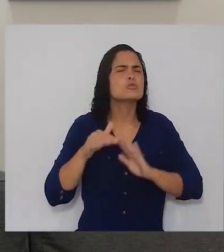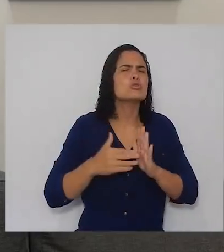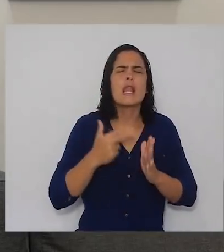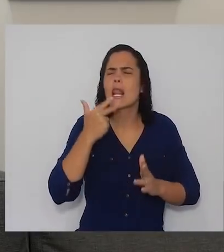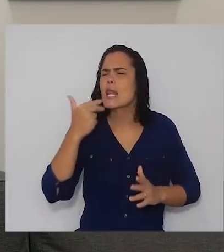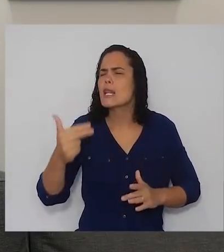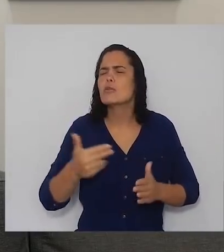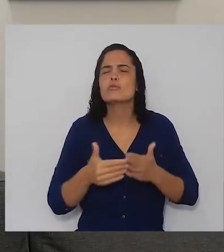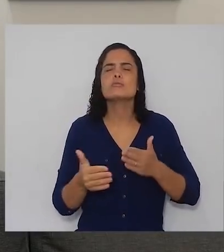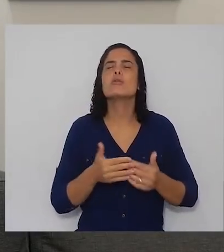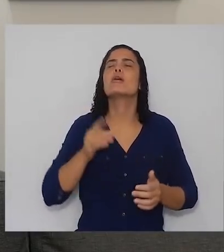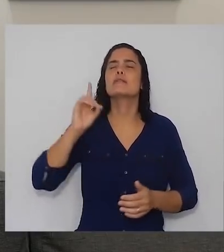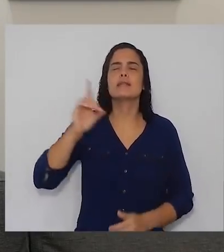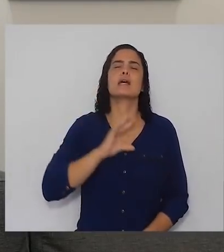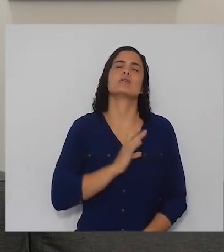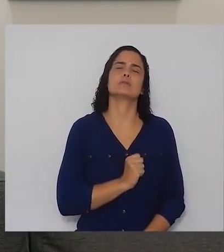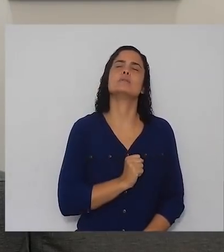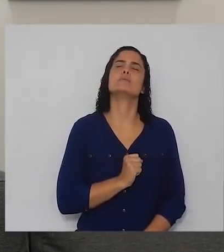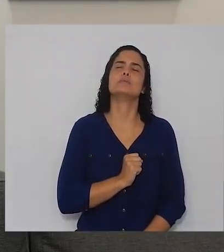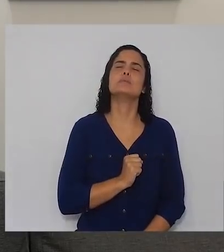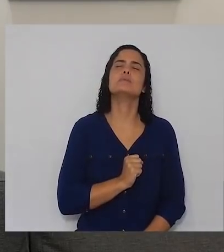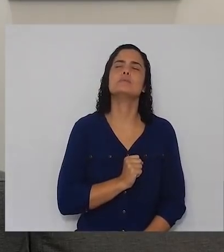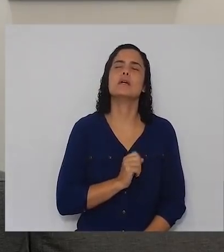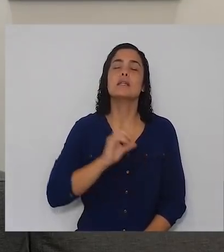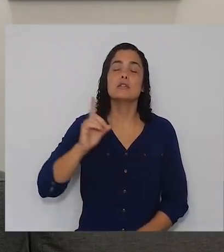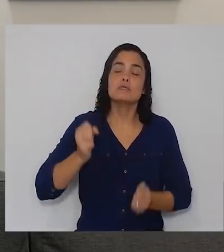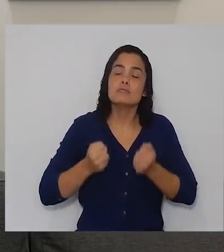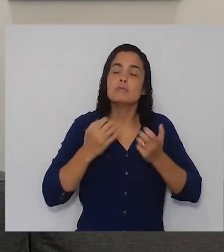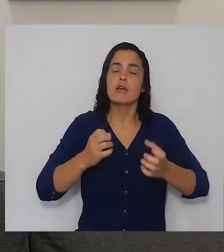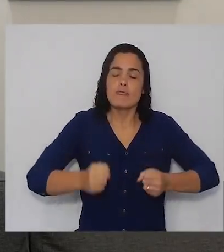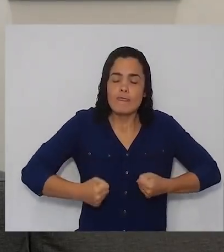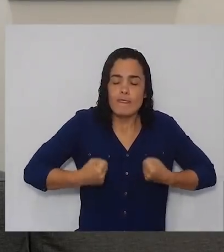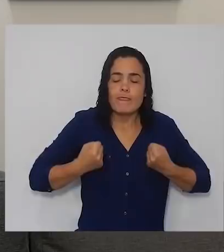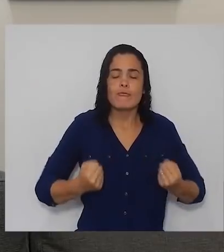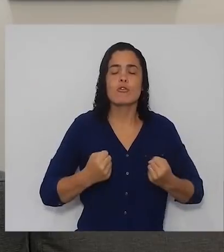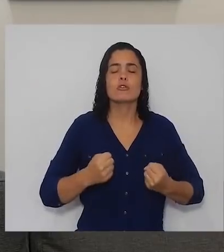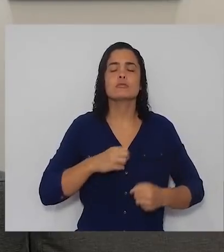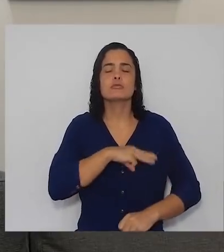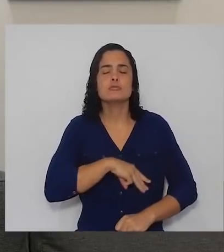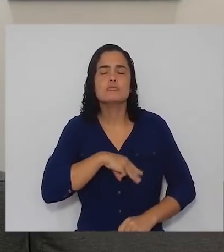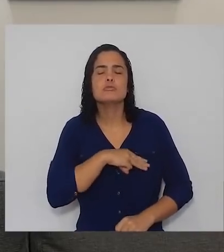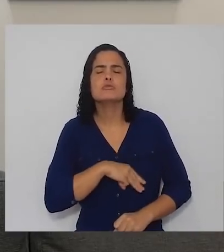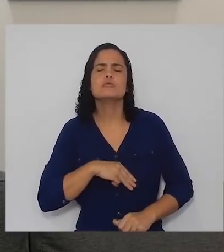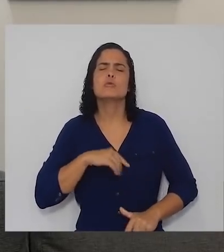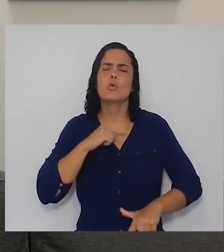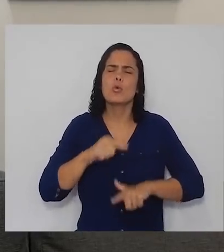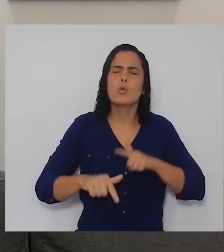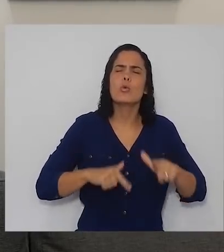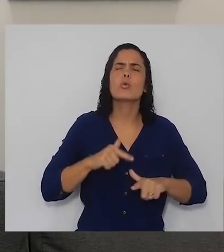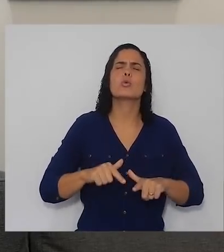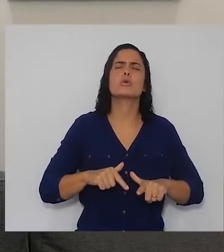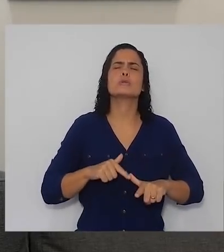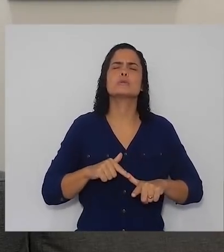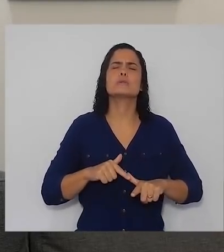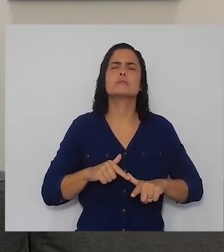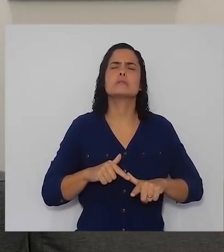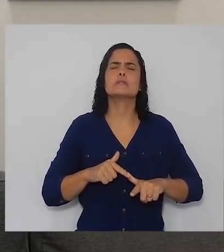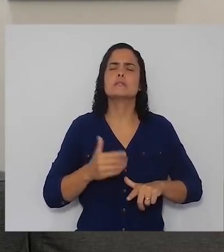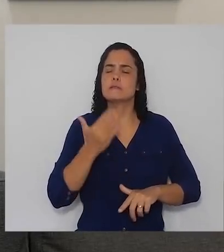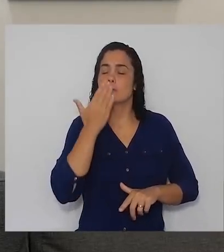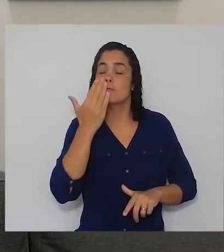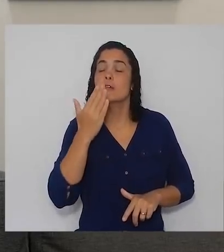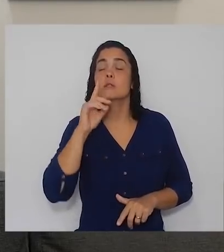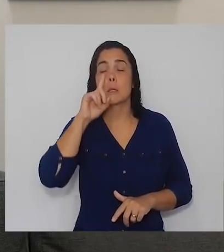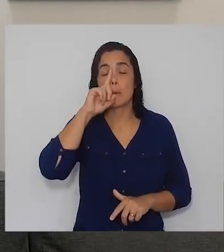as línguas, de todas as nações. Pai querido, fortalece e guarda o Ricardo e sua família, bem como tantos outros missionários que